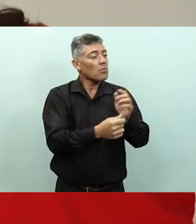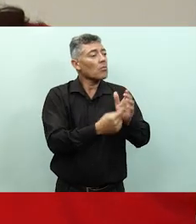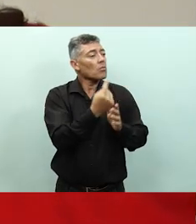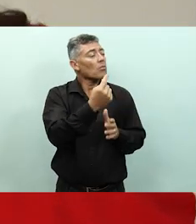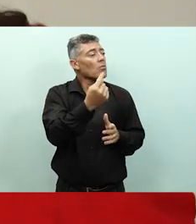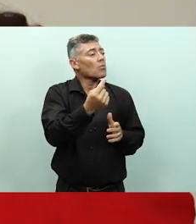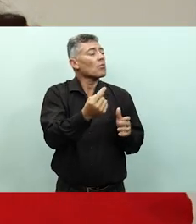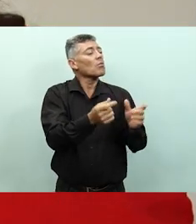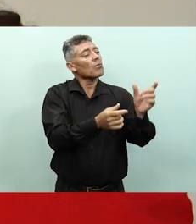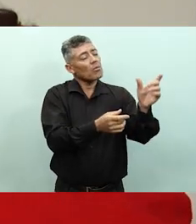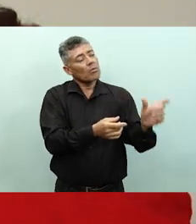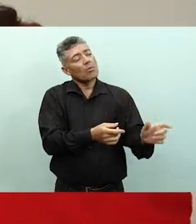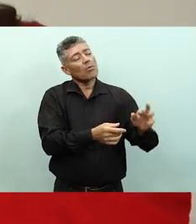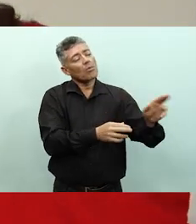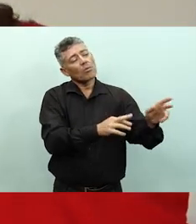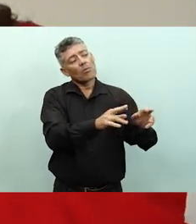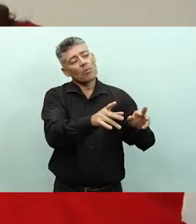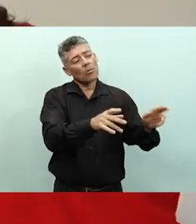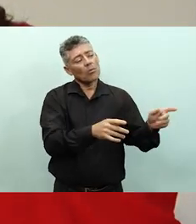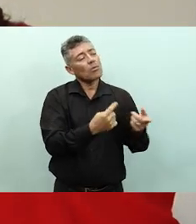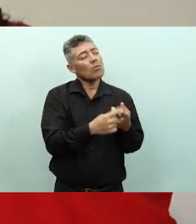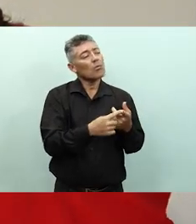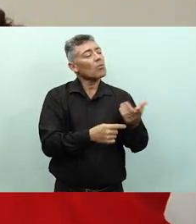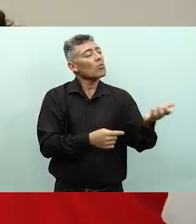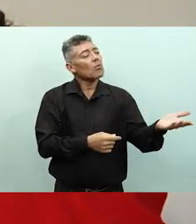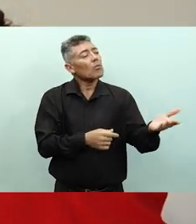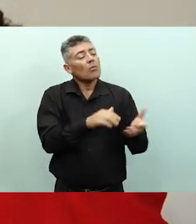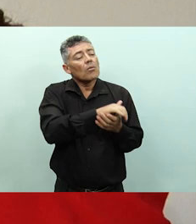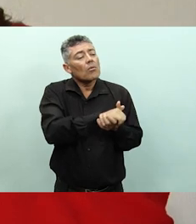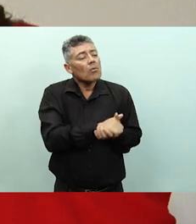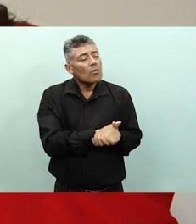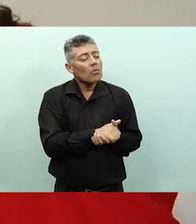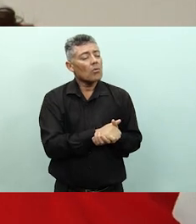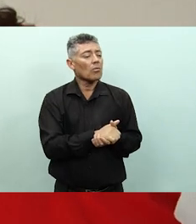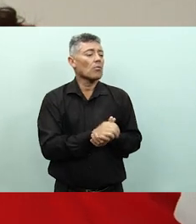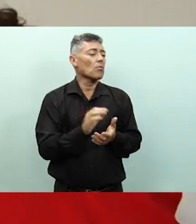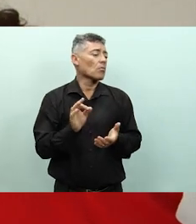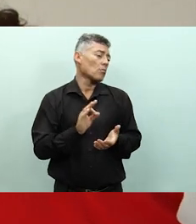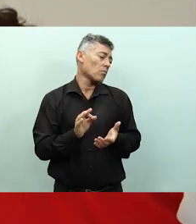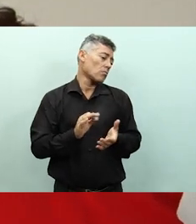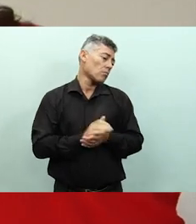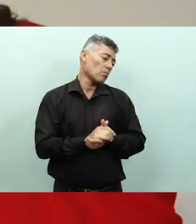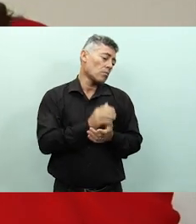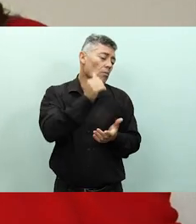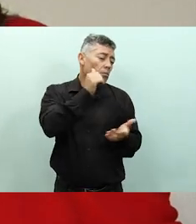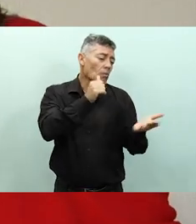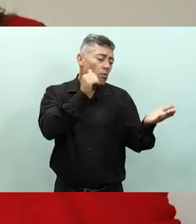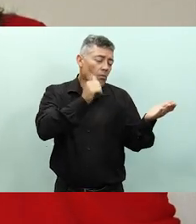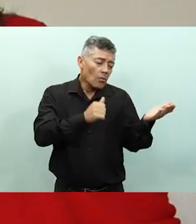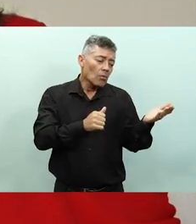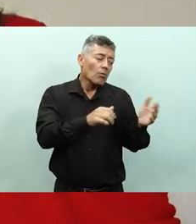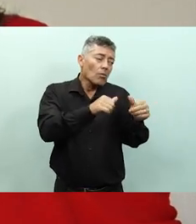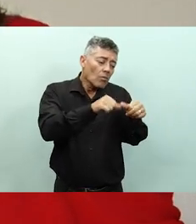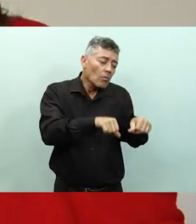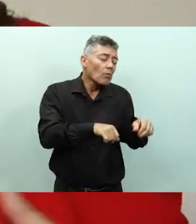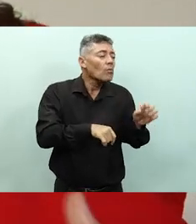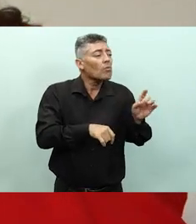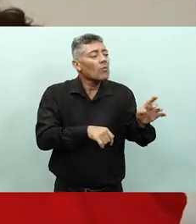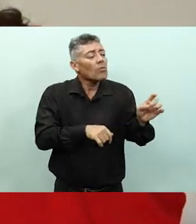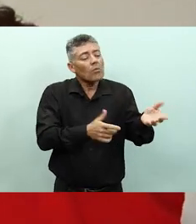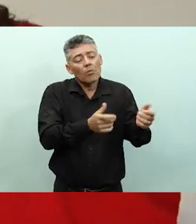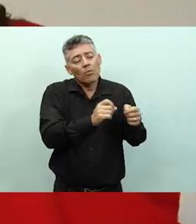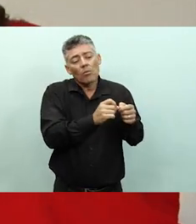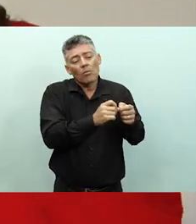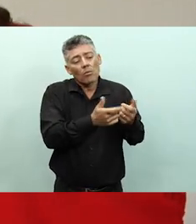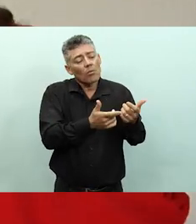primeira-dama diferenciada, porque ela não foi aquela esposa, aquela mulher que ficava só